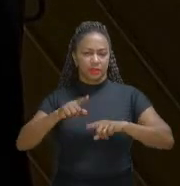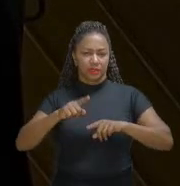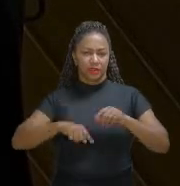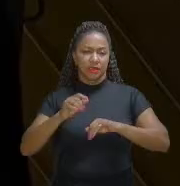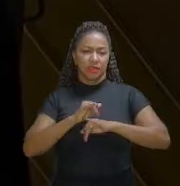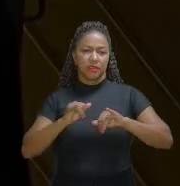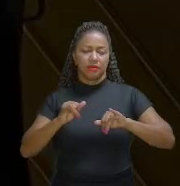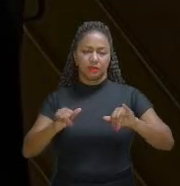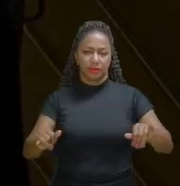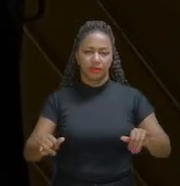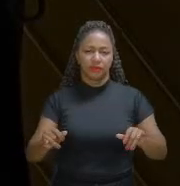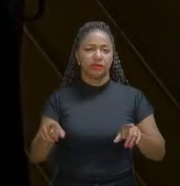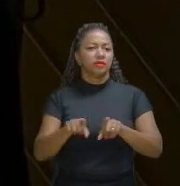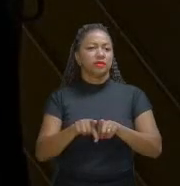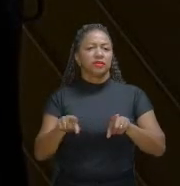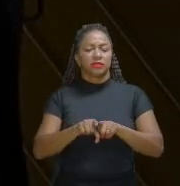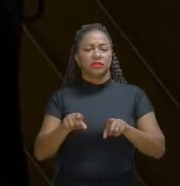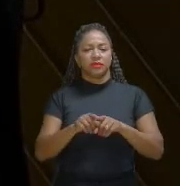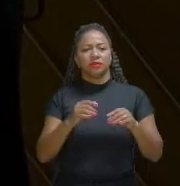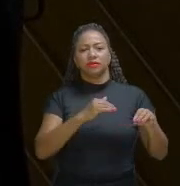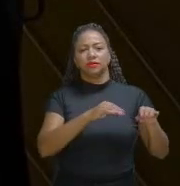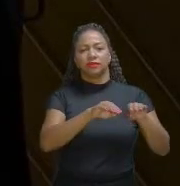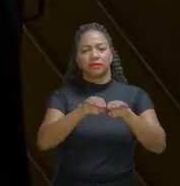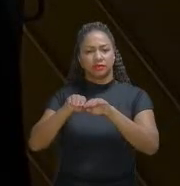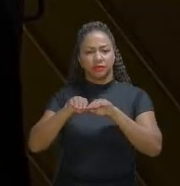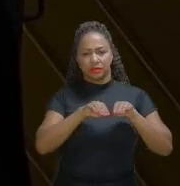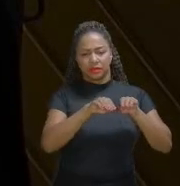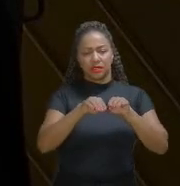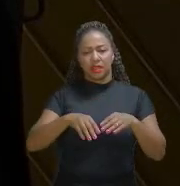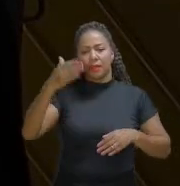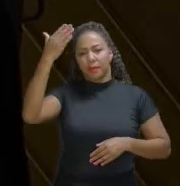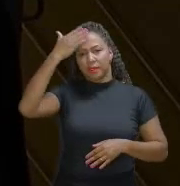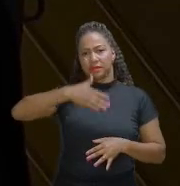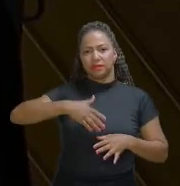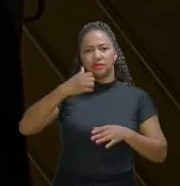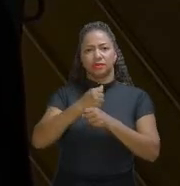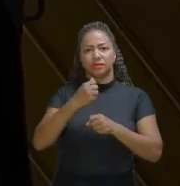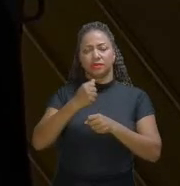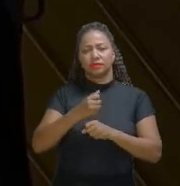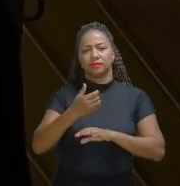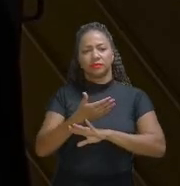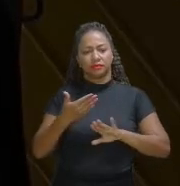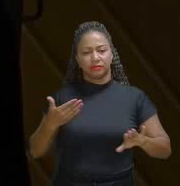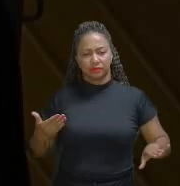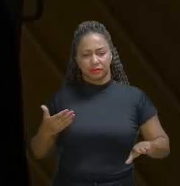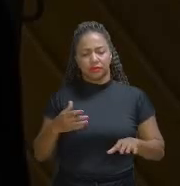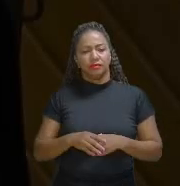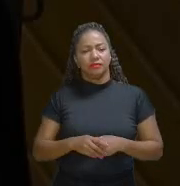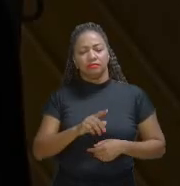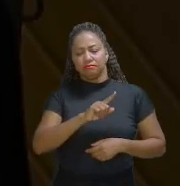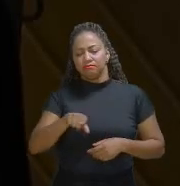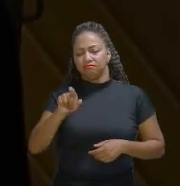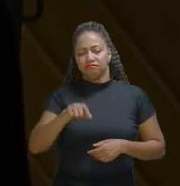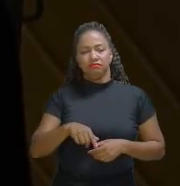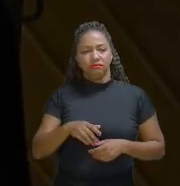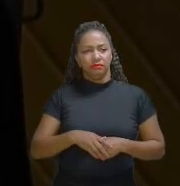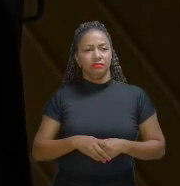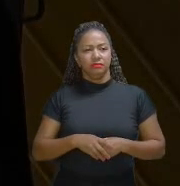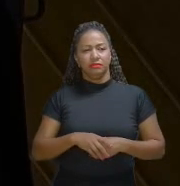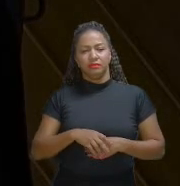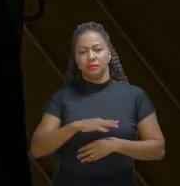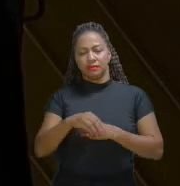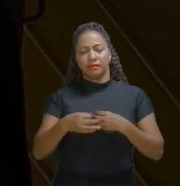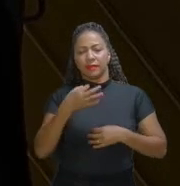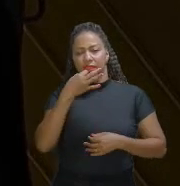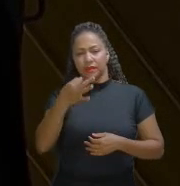de campanha e da padronização nas prestações das contas. Rejeito os argumentos. A súmula